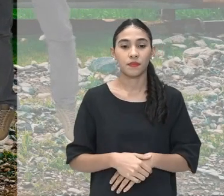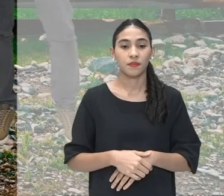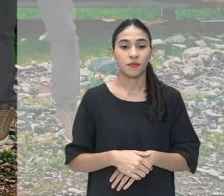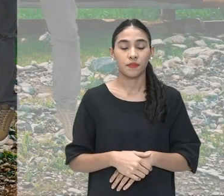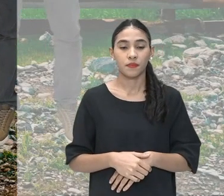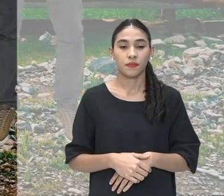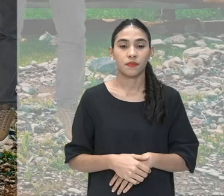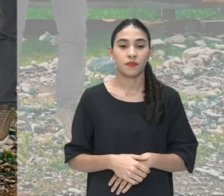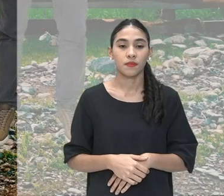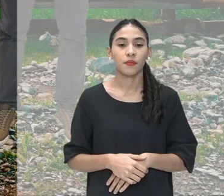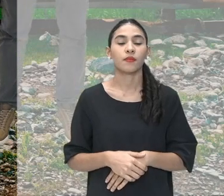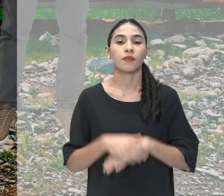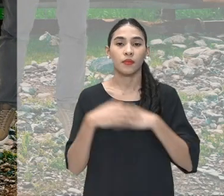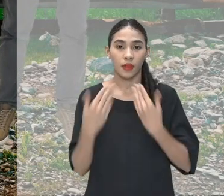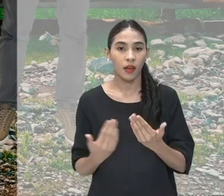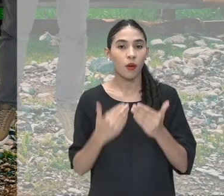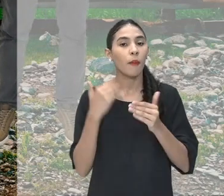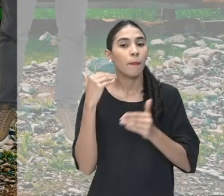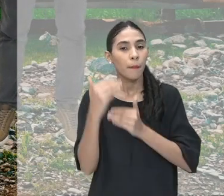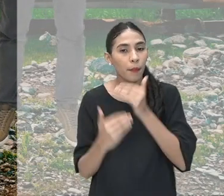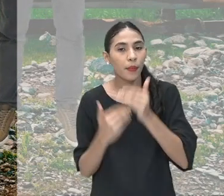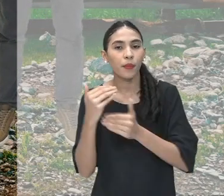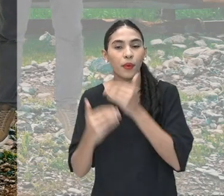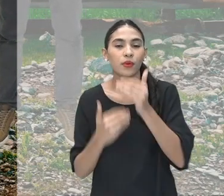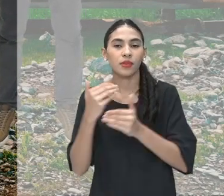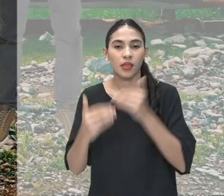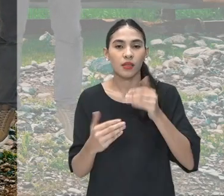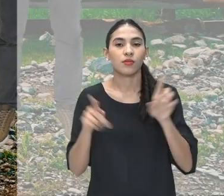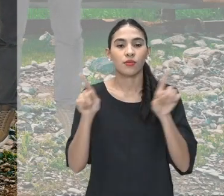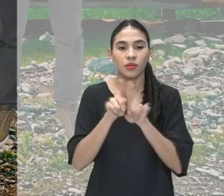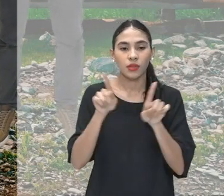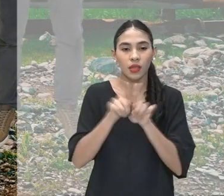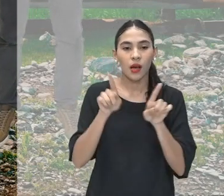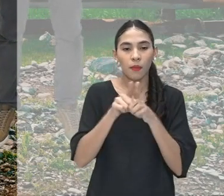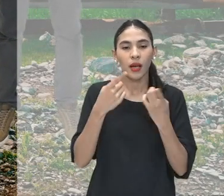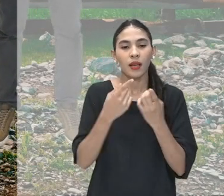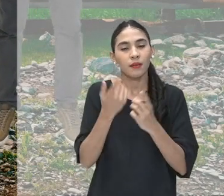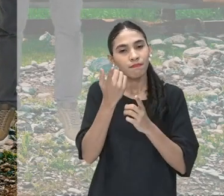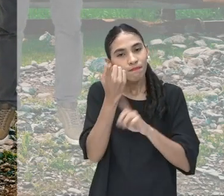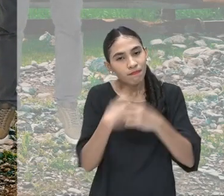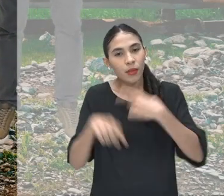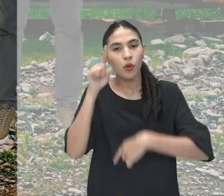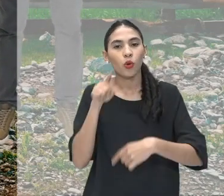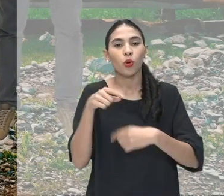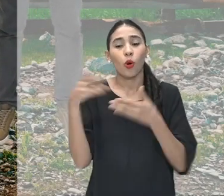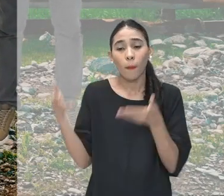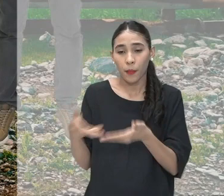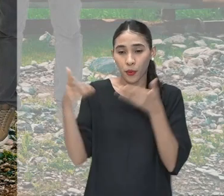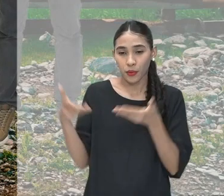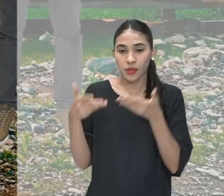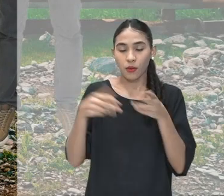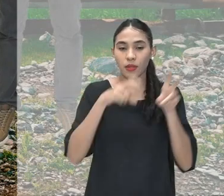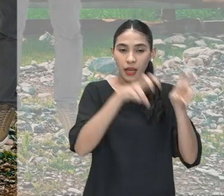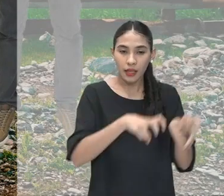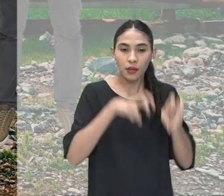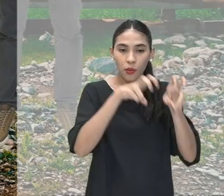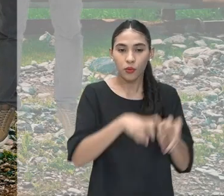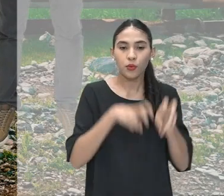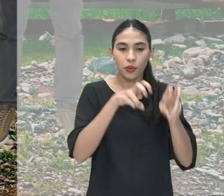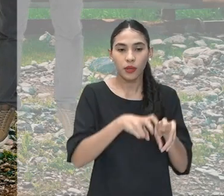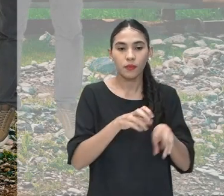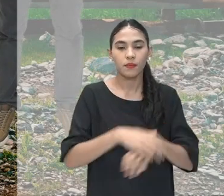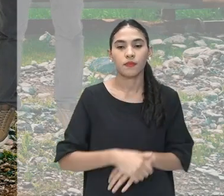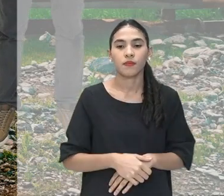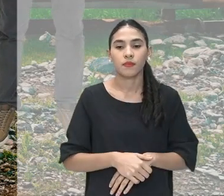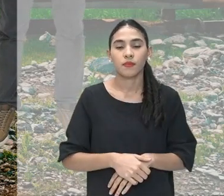Vejam aí, o processo de cercamento, ao mesmo tempo que melhorou a produtividade da agricultura, né,